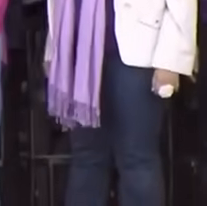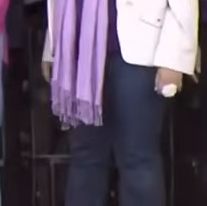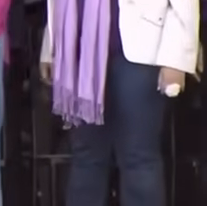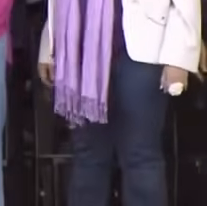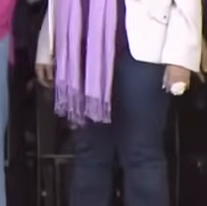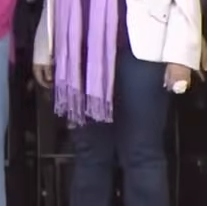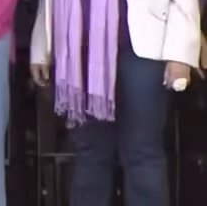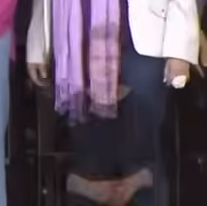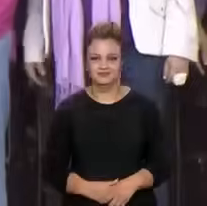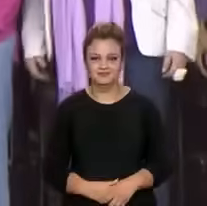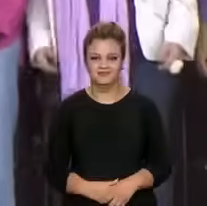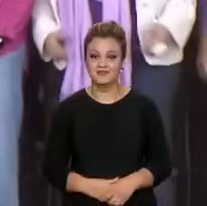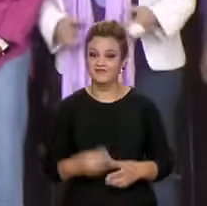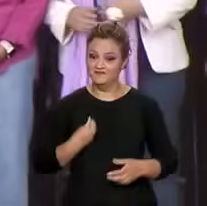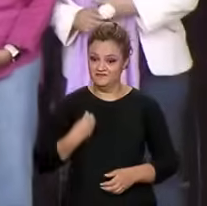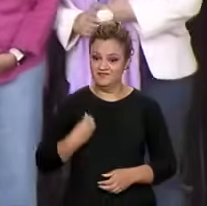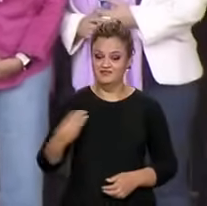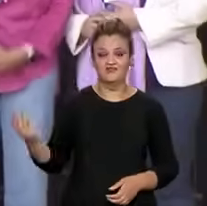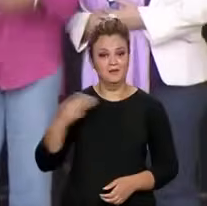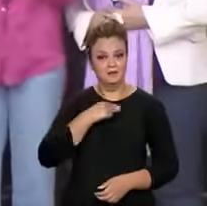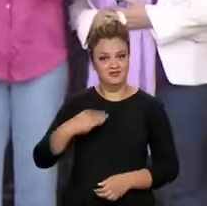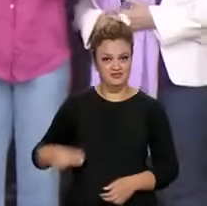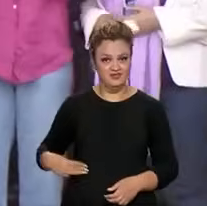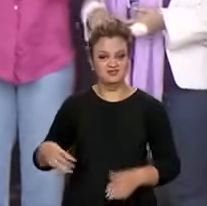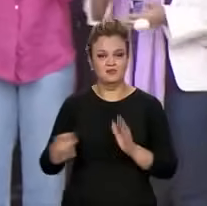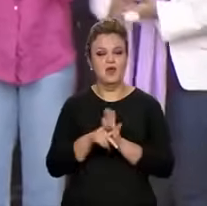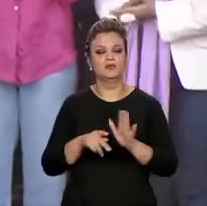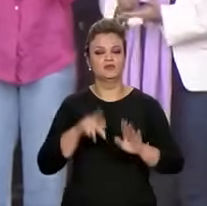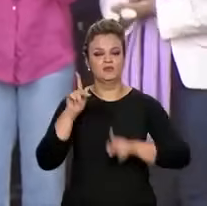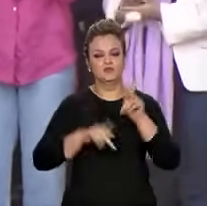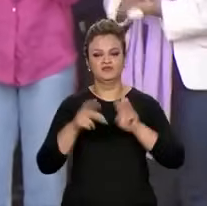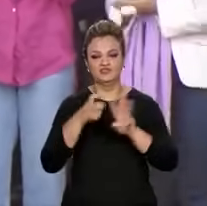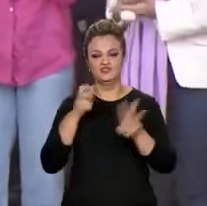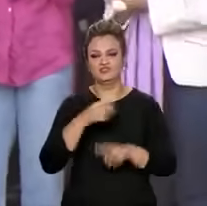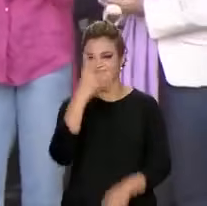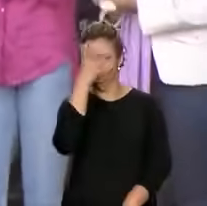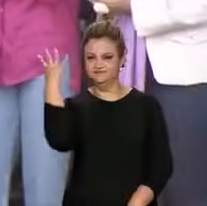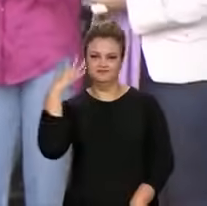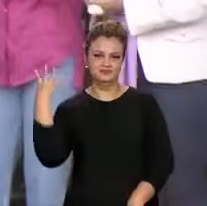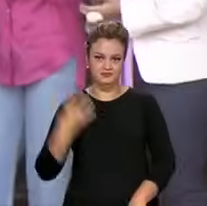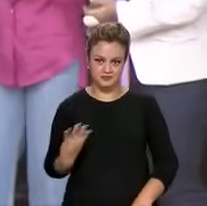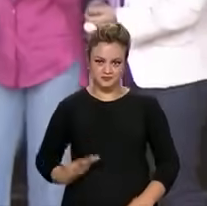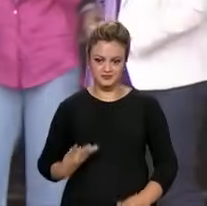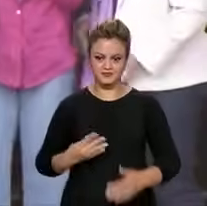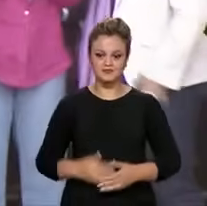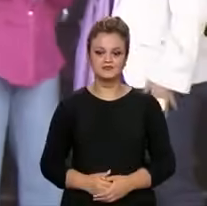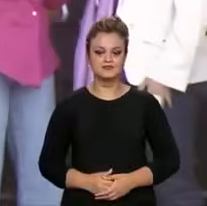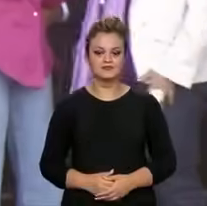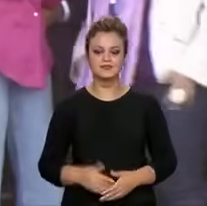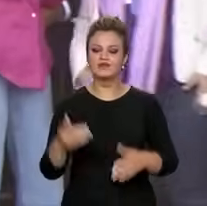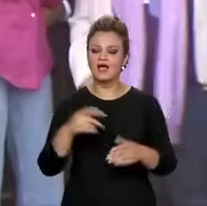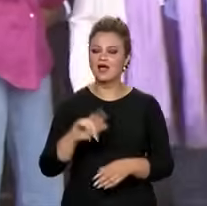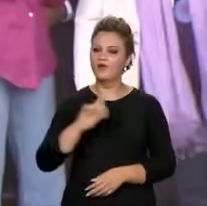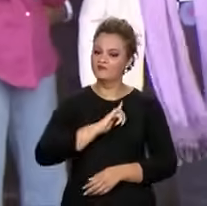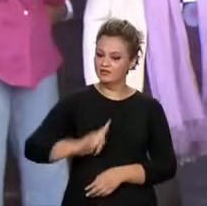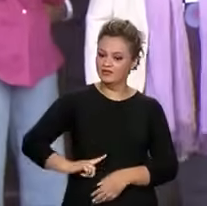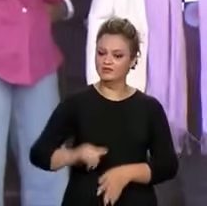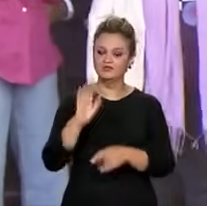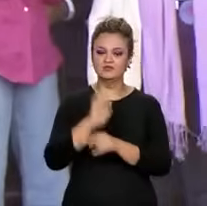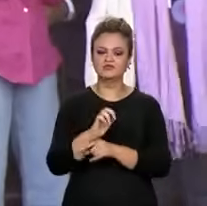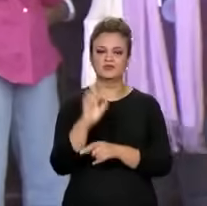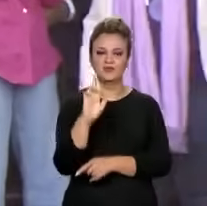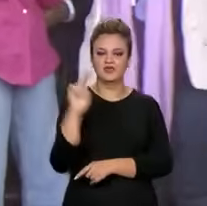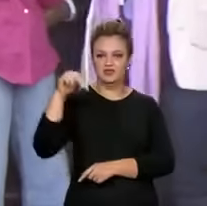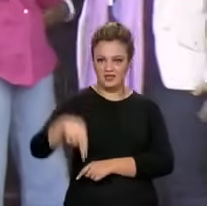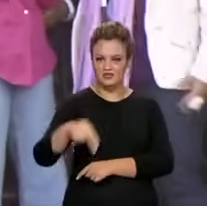registramos a presença da ministra de estado dos povos indígenas Sónia Guajajara da governadora do Rio